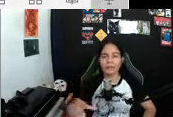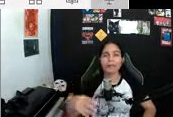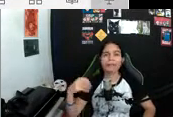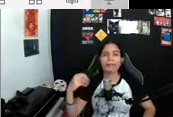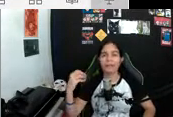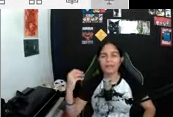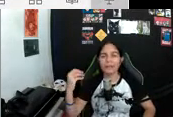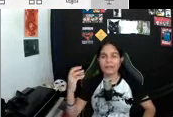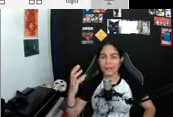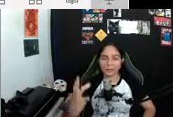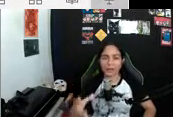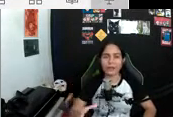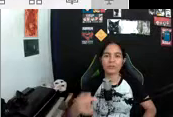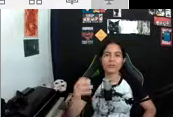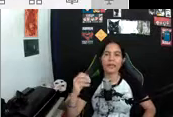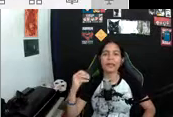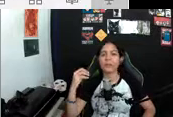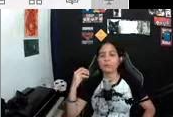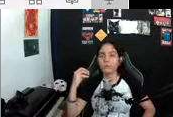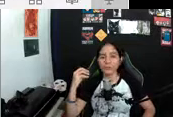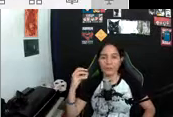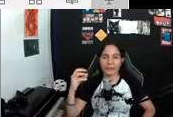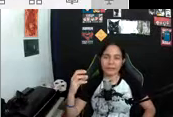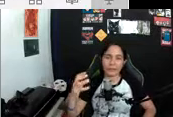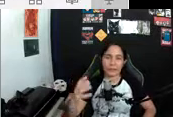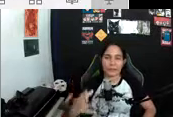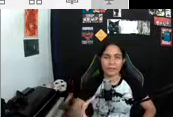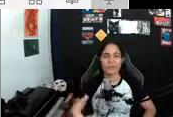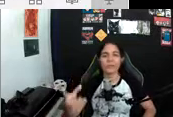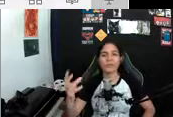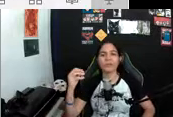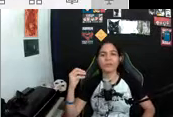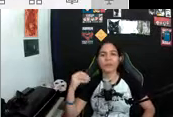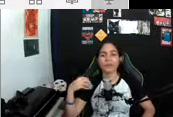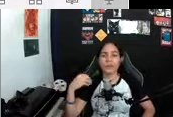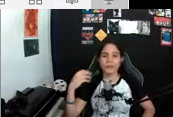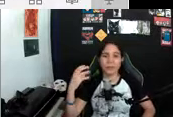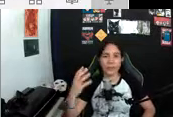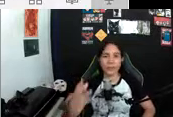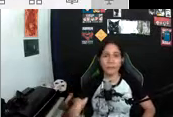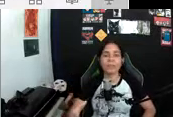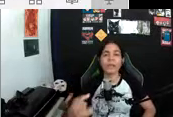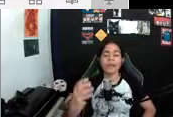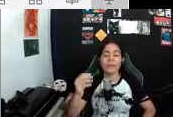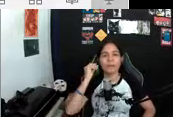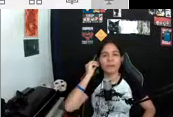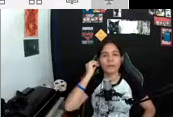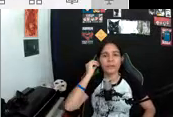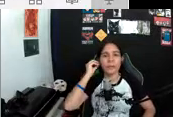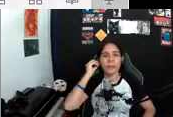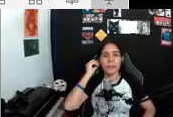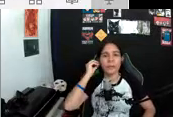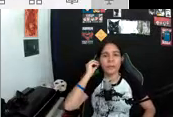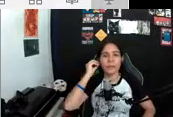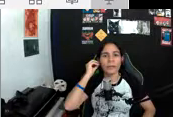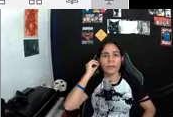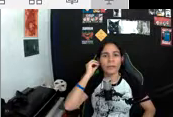do país, da realidade regional, dentro dos conhecimentos científicos, dentro da teoria que